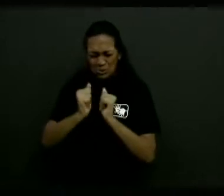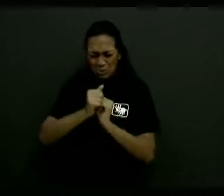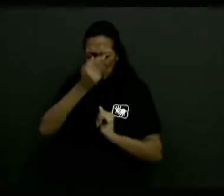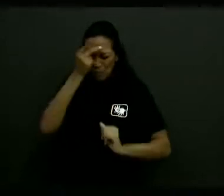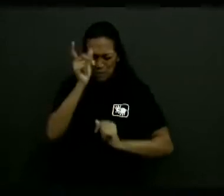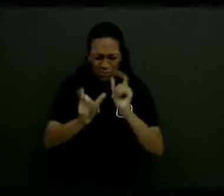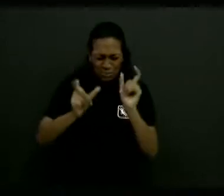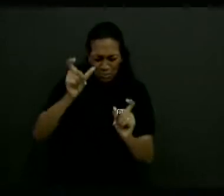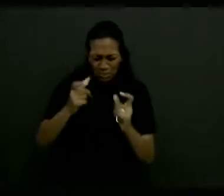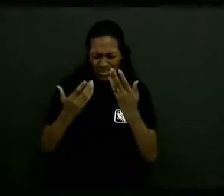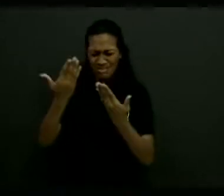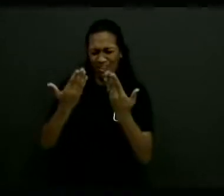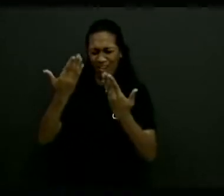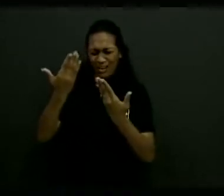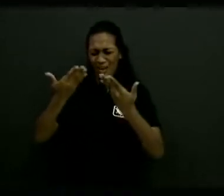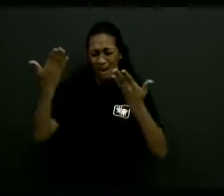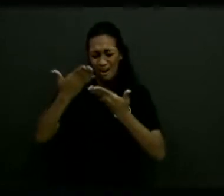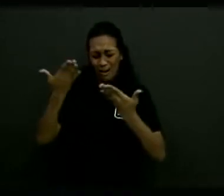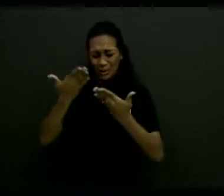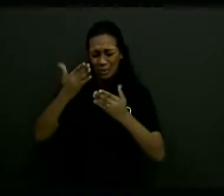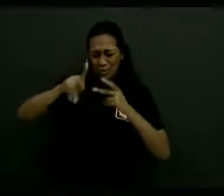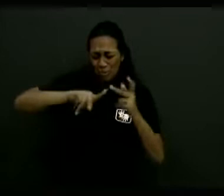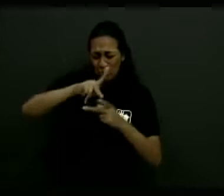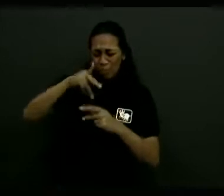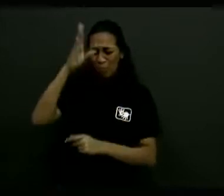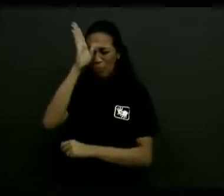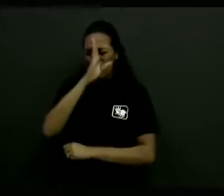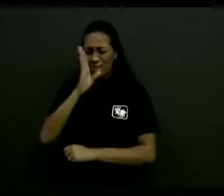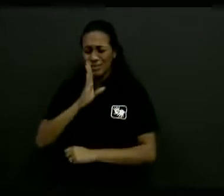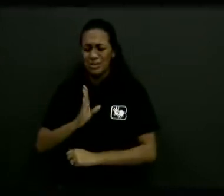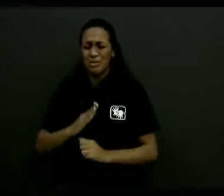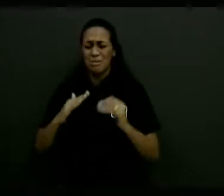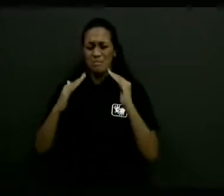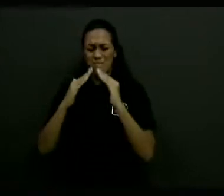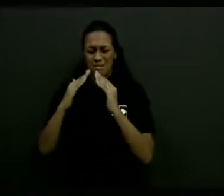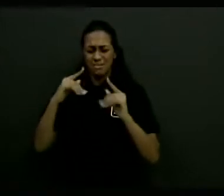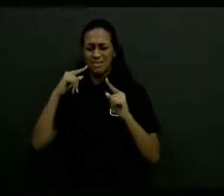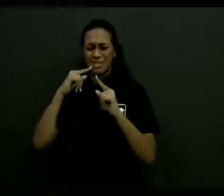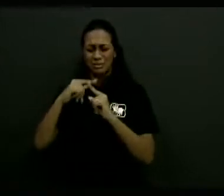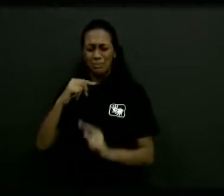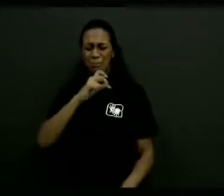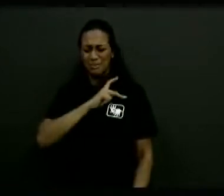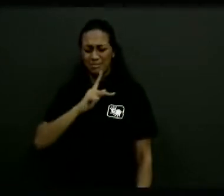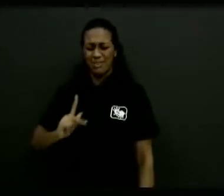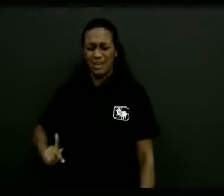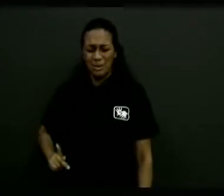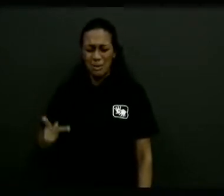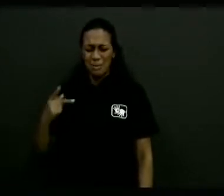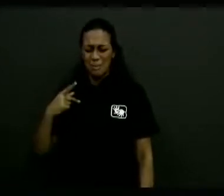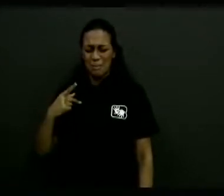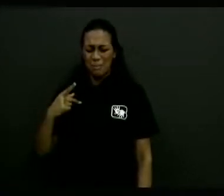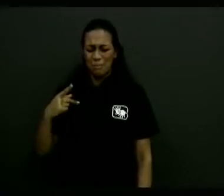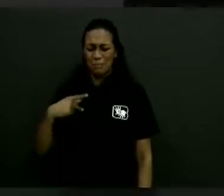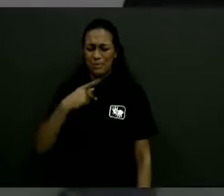Senhor, nesse momento para a nossa nação, para a nossa igreja, para o nosso presidente, pastor Mário